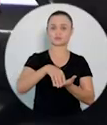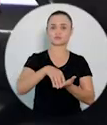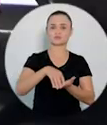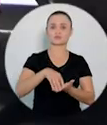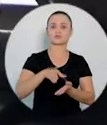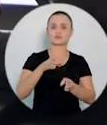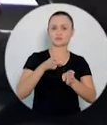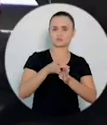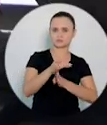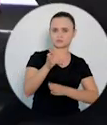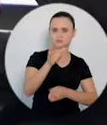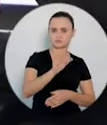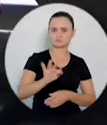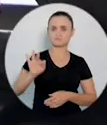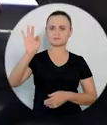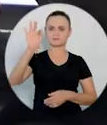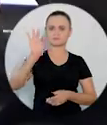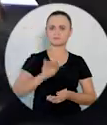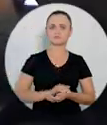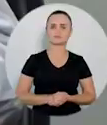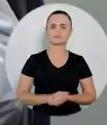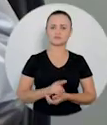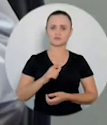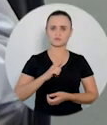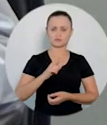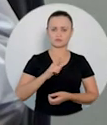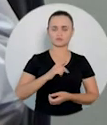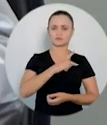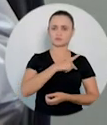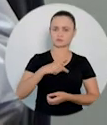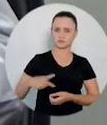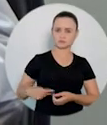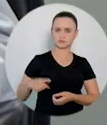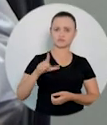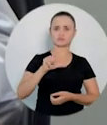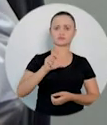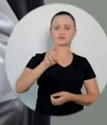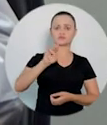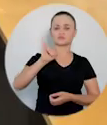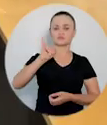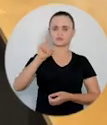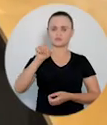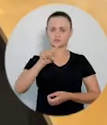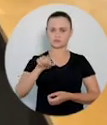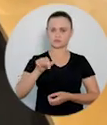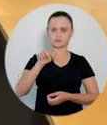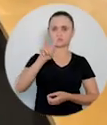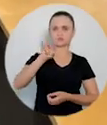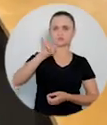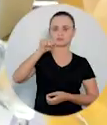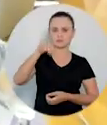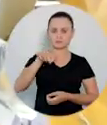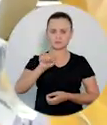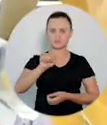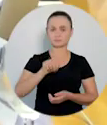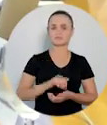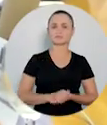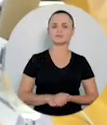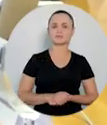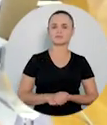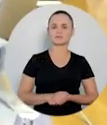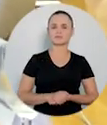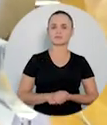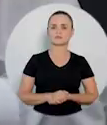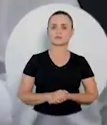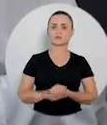foi presidido pelo vice-presidente da OAB Nacional, Luiz Viana, que também preside a comissão. No primeiro momento,